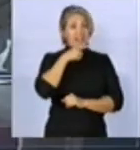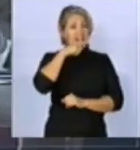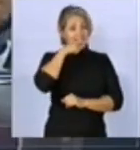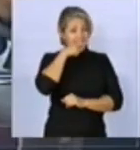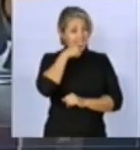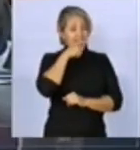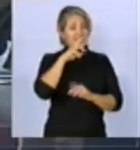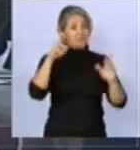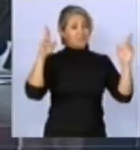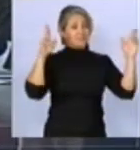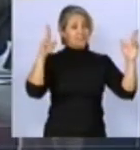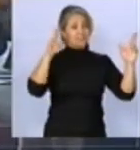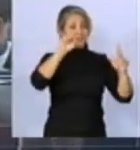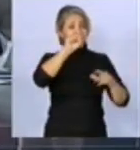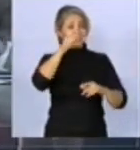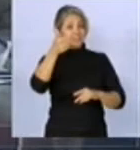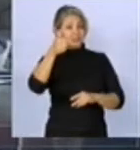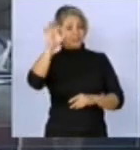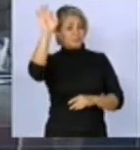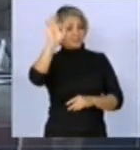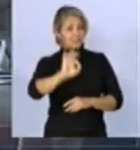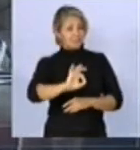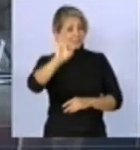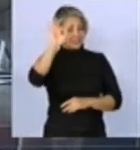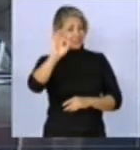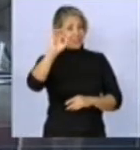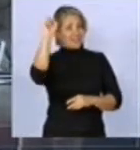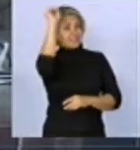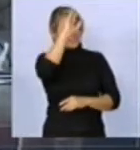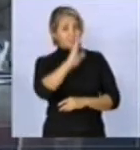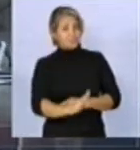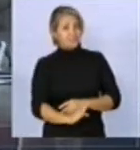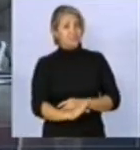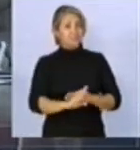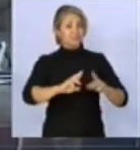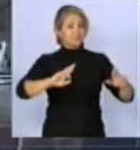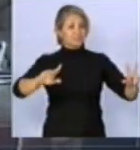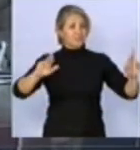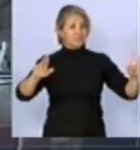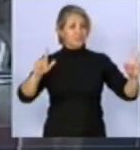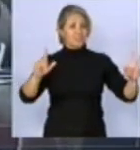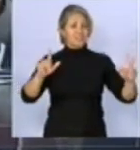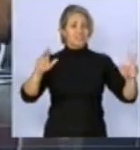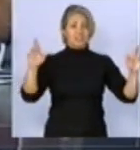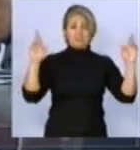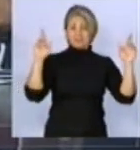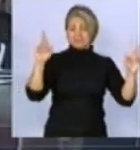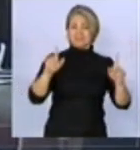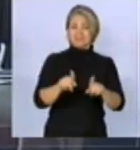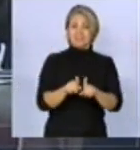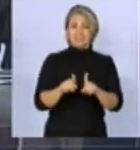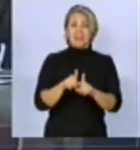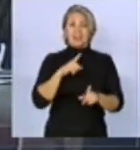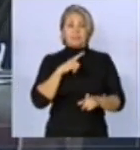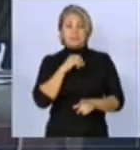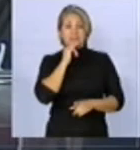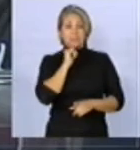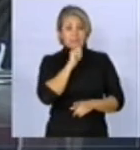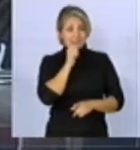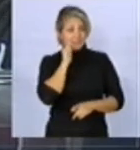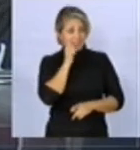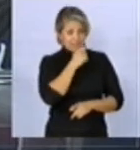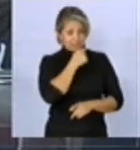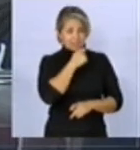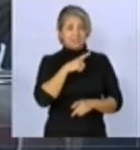81 por cento que ele no Brasil e o país ela representa apenas 17 em Alagoas representa 81 Setor seja em Alagoas a gente tem a